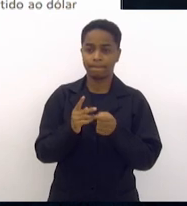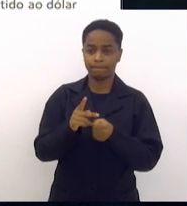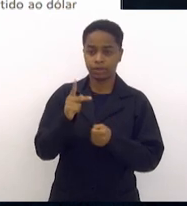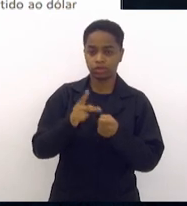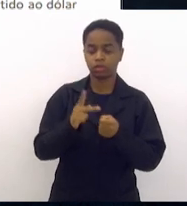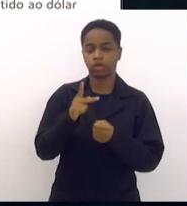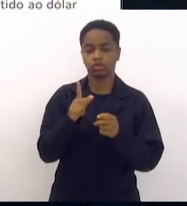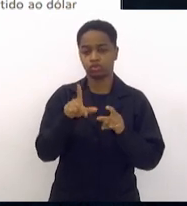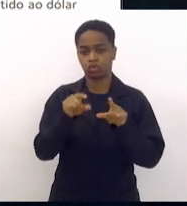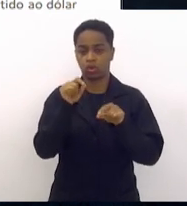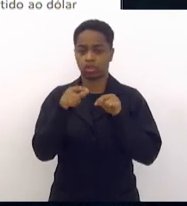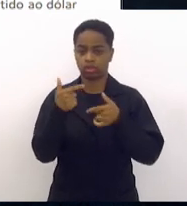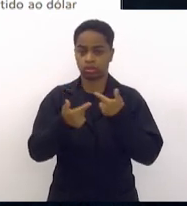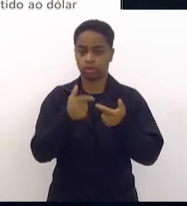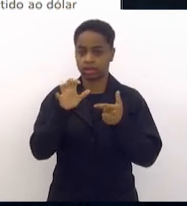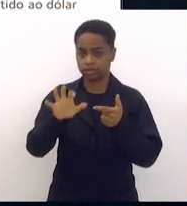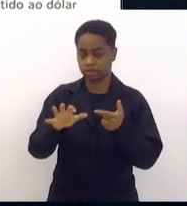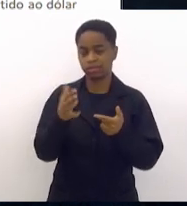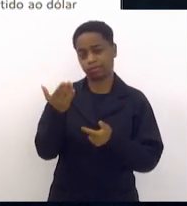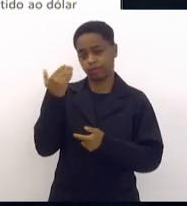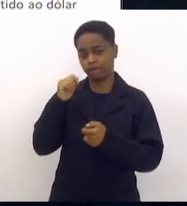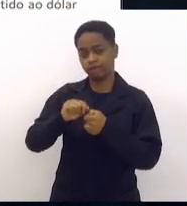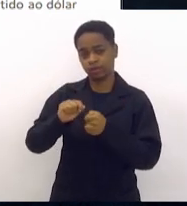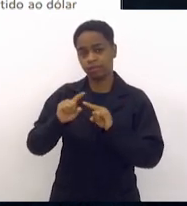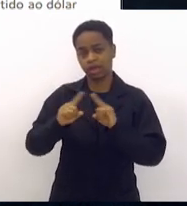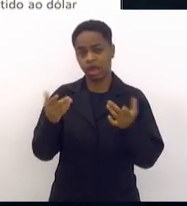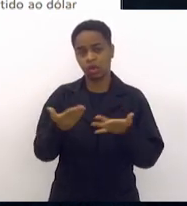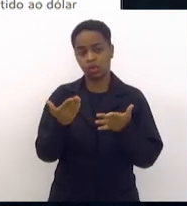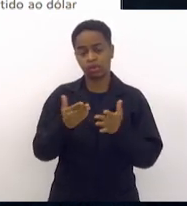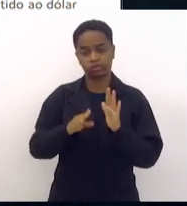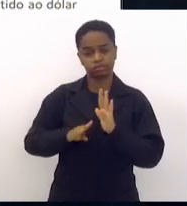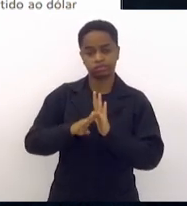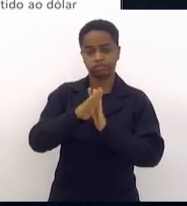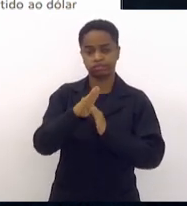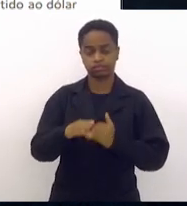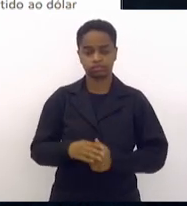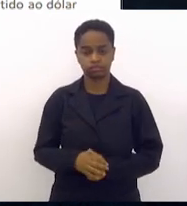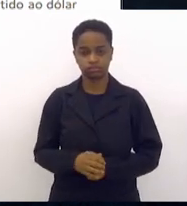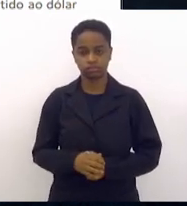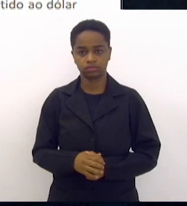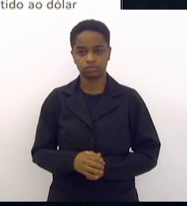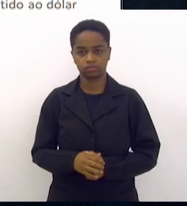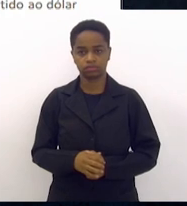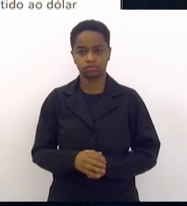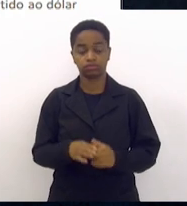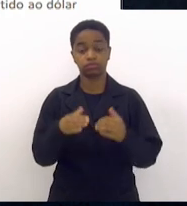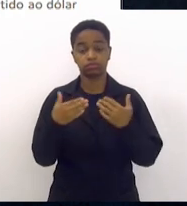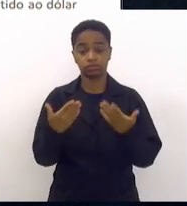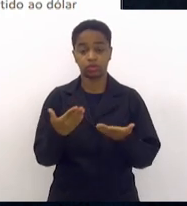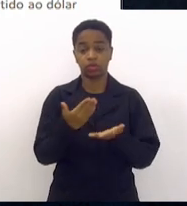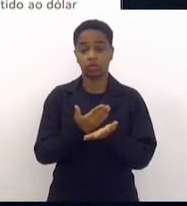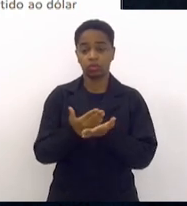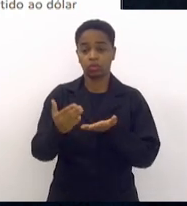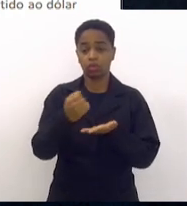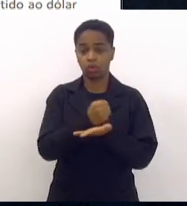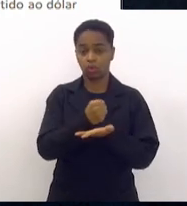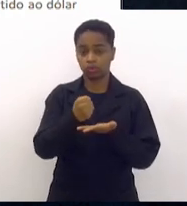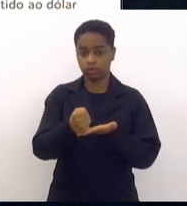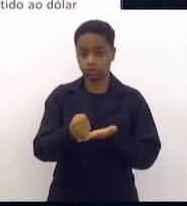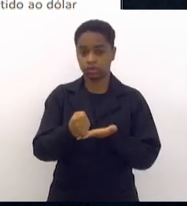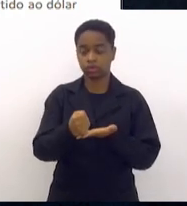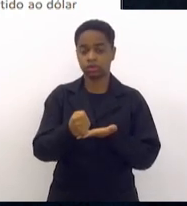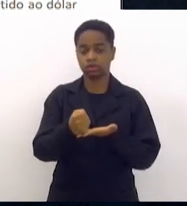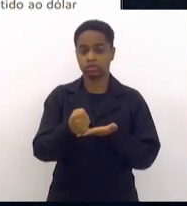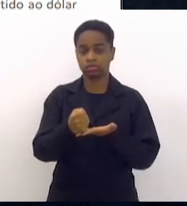nos últimos anos já fazia antes mas isso se intensificou e ela passou a cont contratar né fazer contratos de